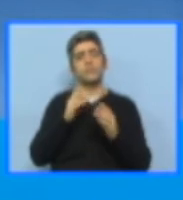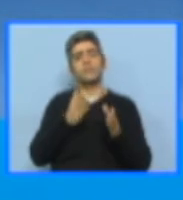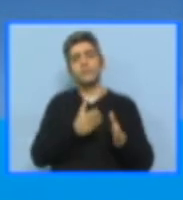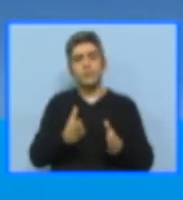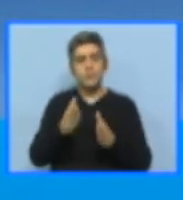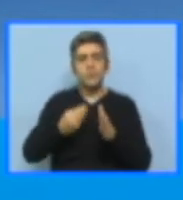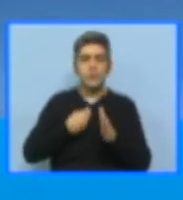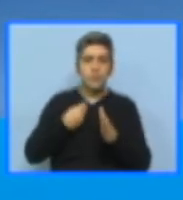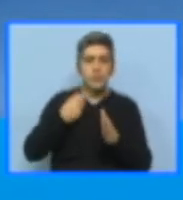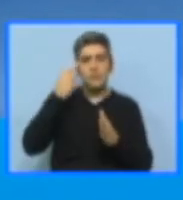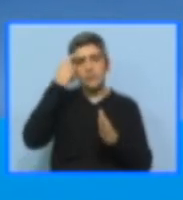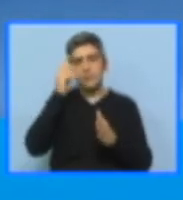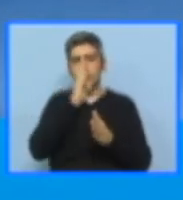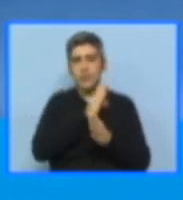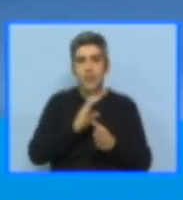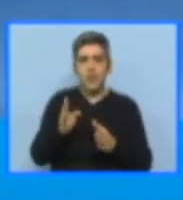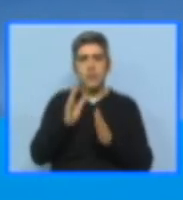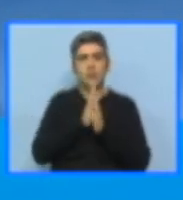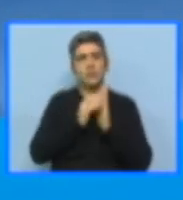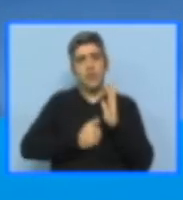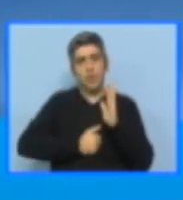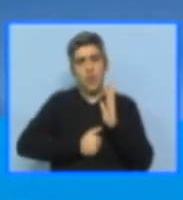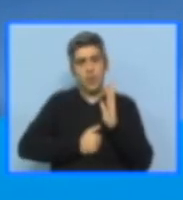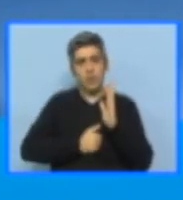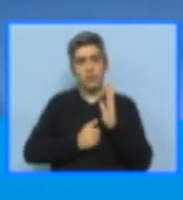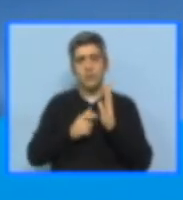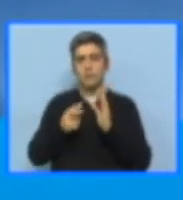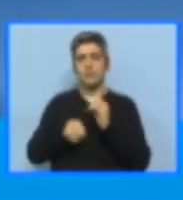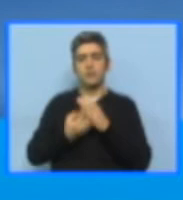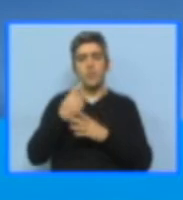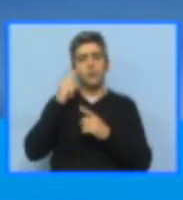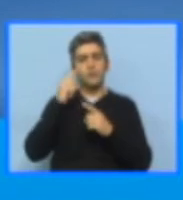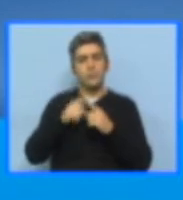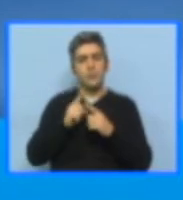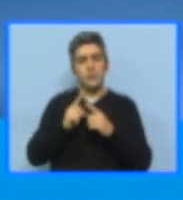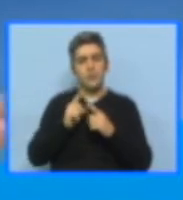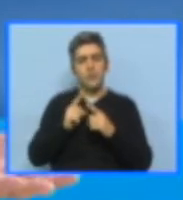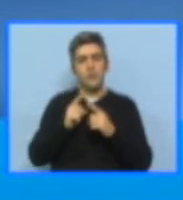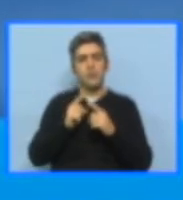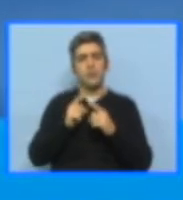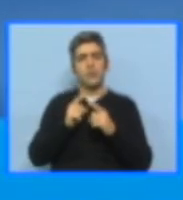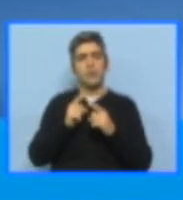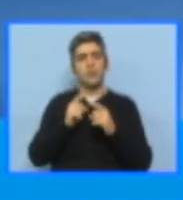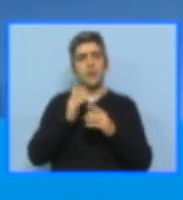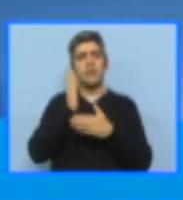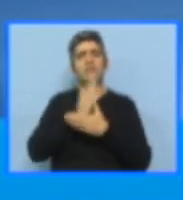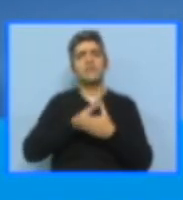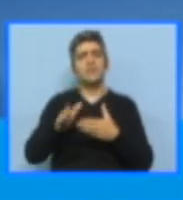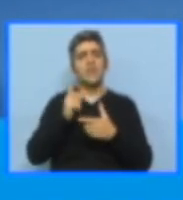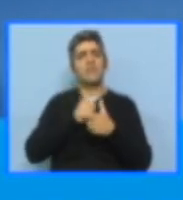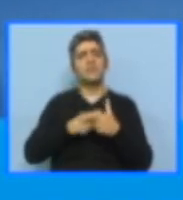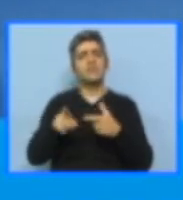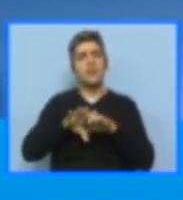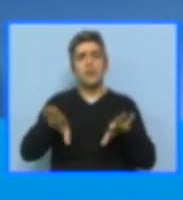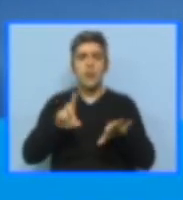reorientar as preocupações e as práticas da Igreja Católica. Não nasce como um processo cismático, como um processo de divisão.